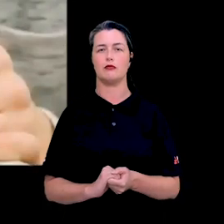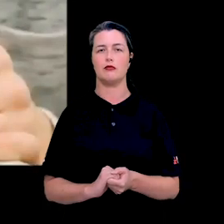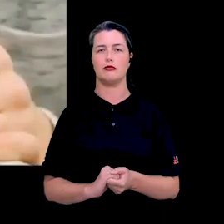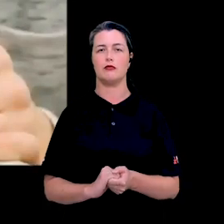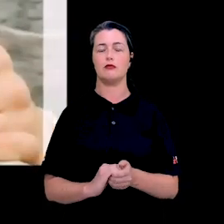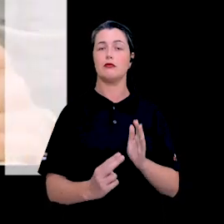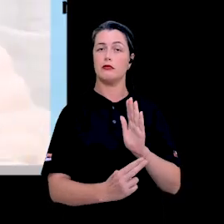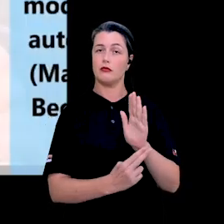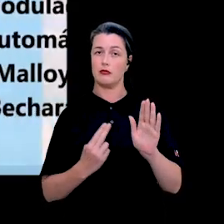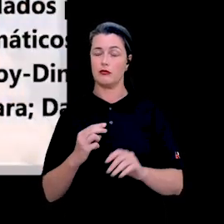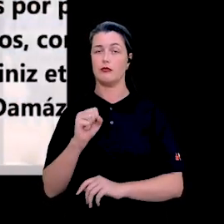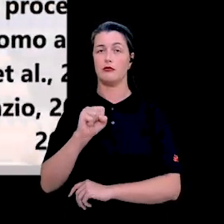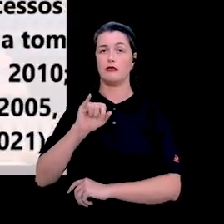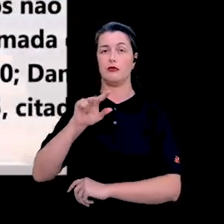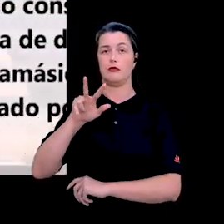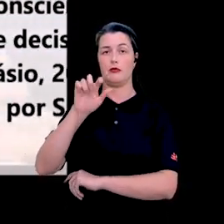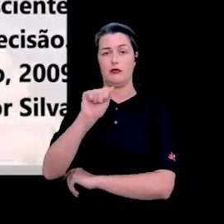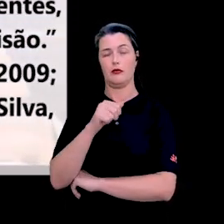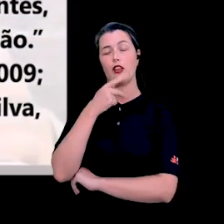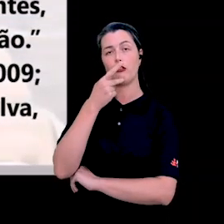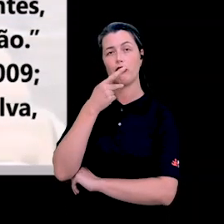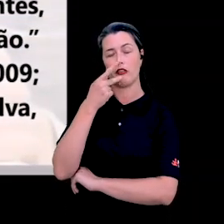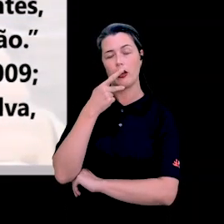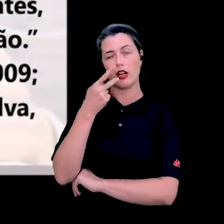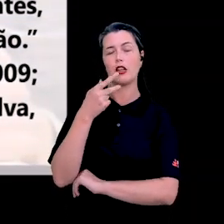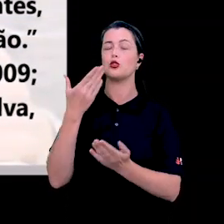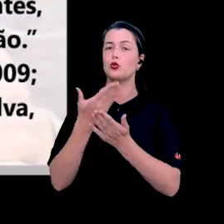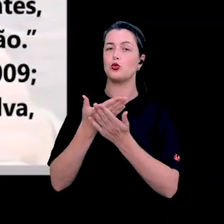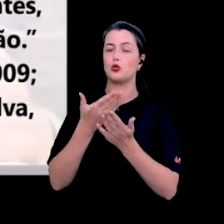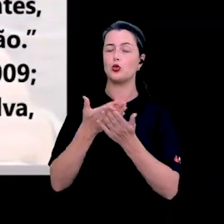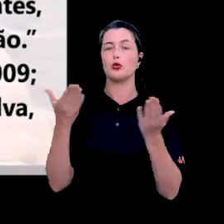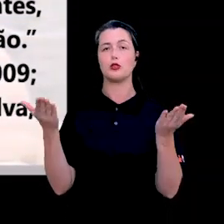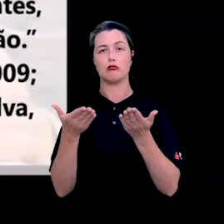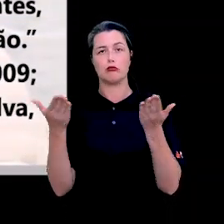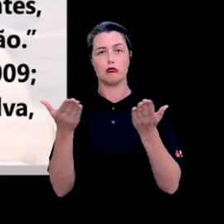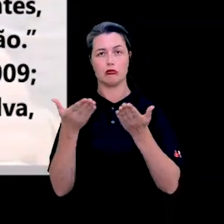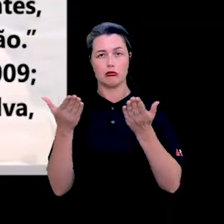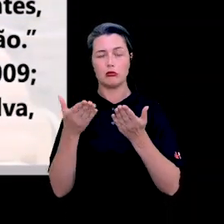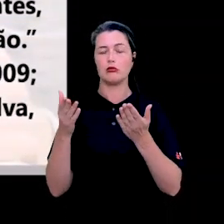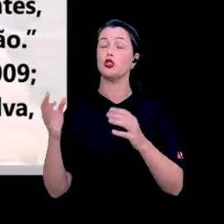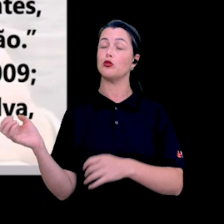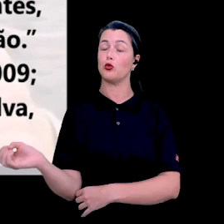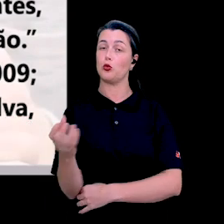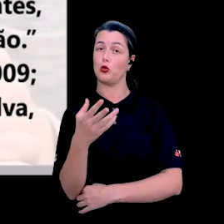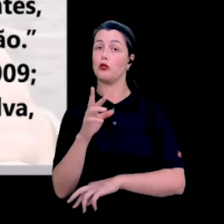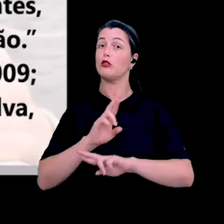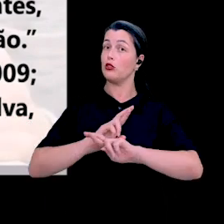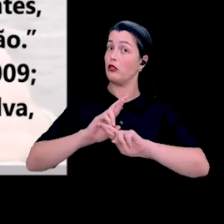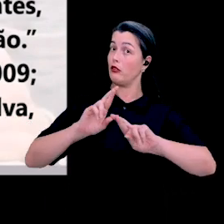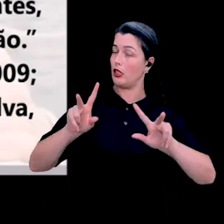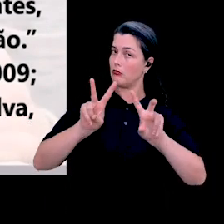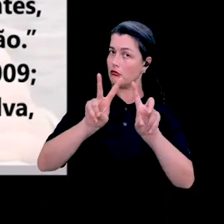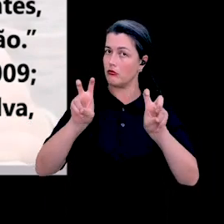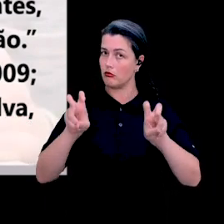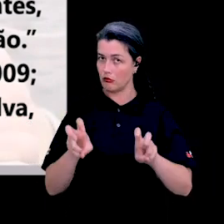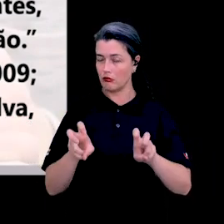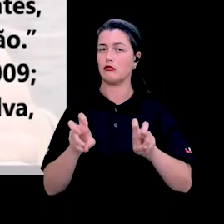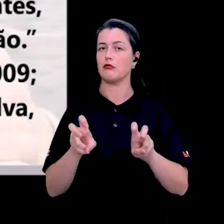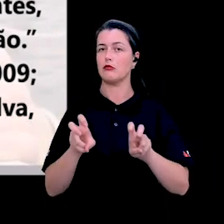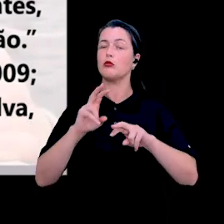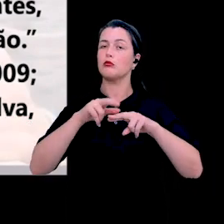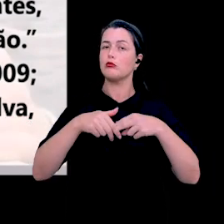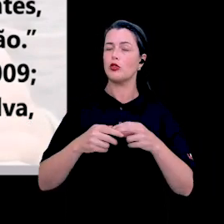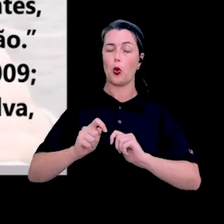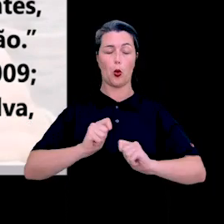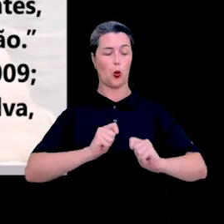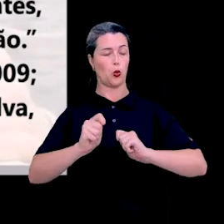E Silva nos diz que estudos recentes sugerem algo diferente. Mesmo os comportamentos mais controlados e